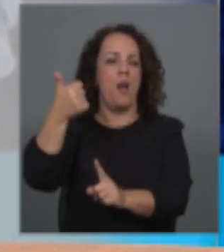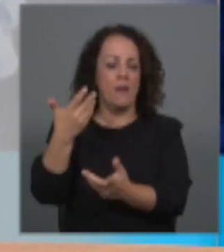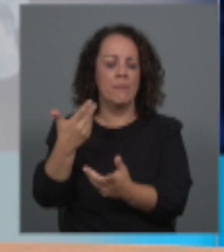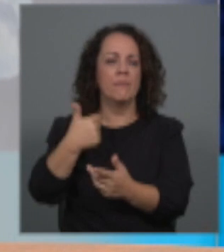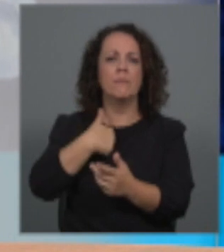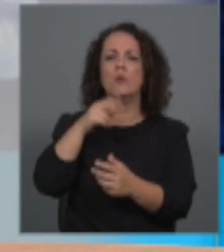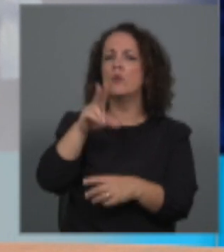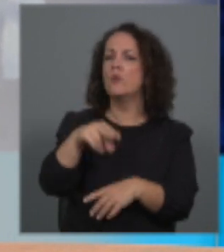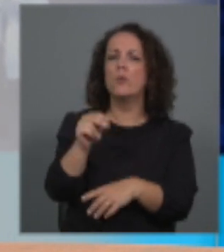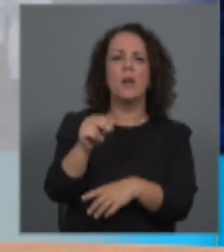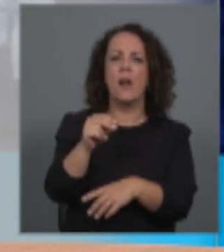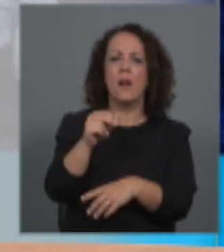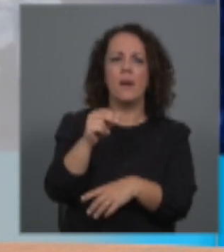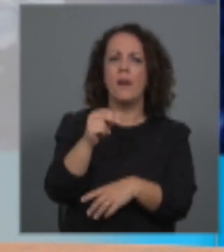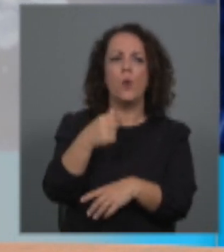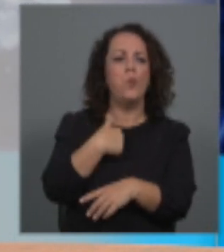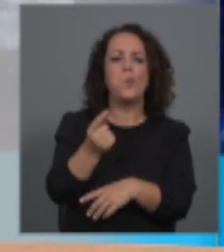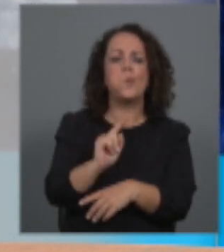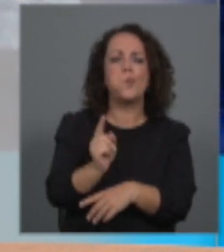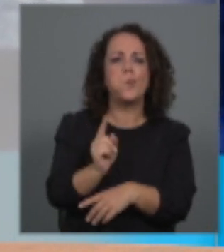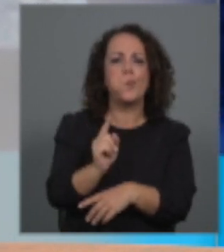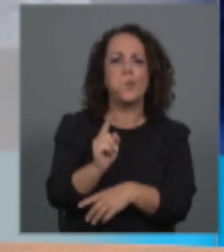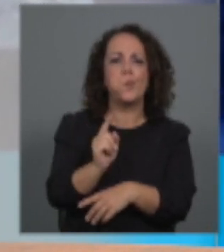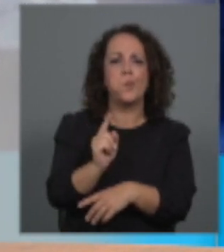satisfazer-se, manter ou considerar-se